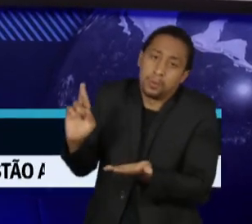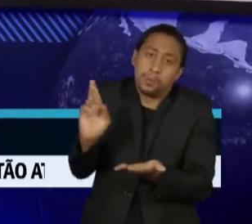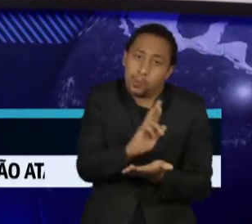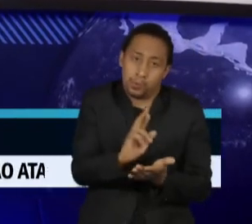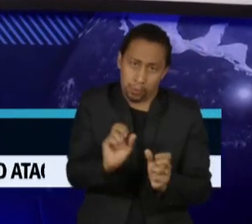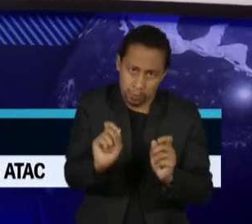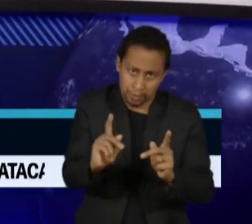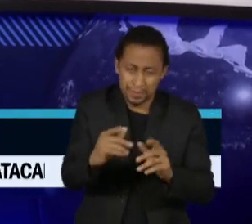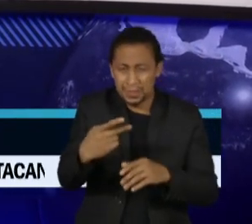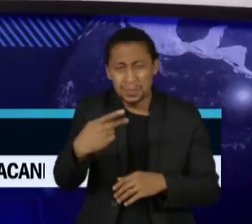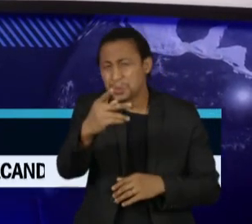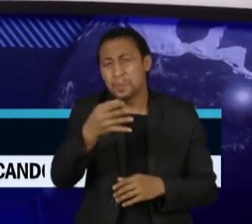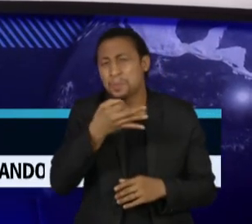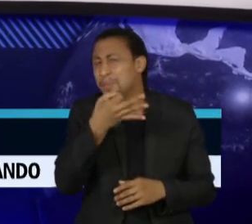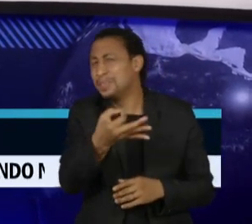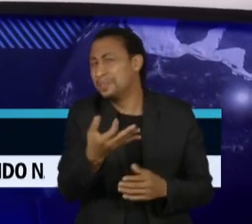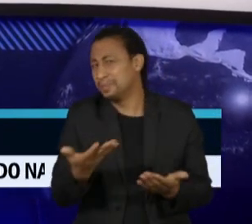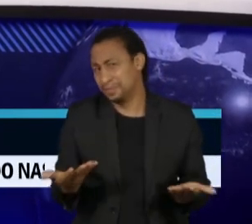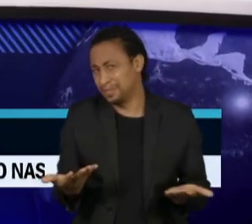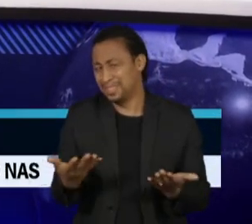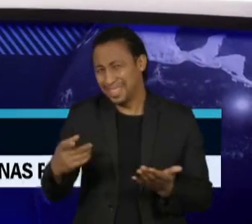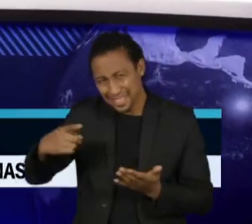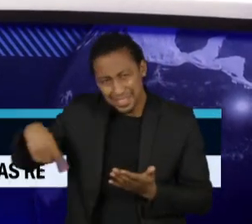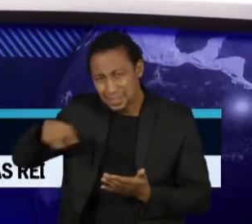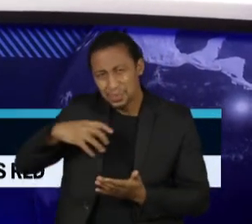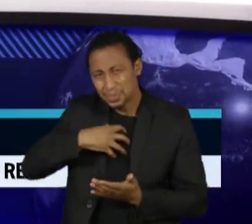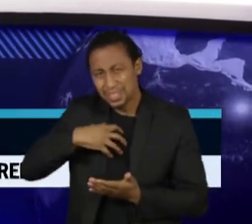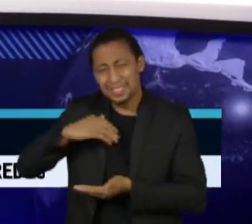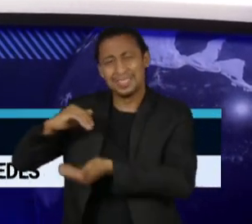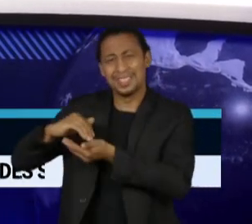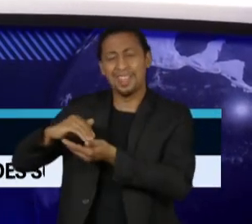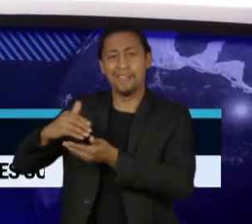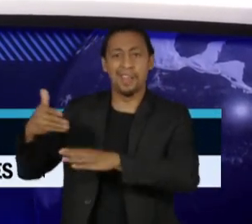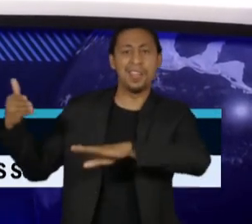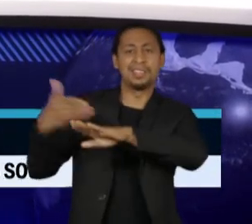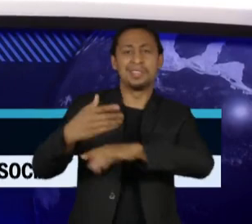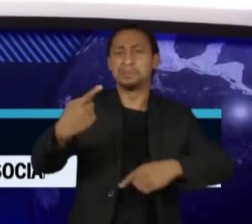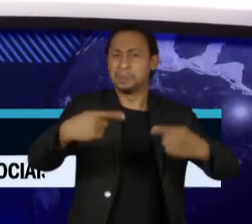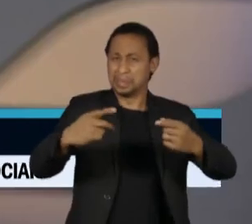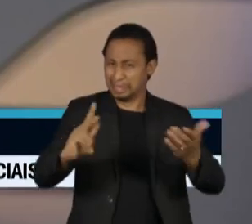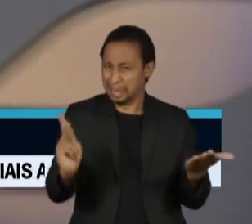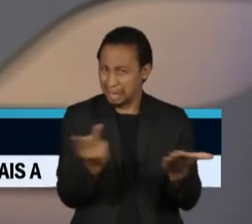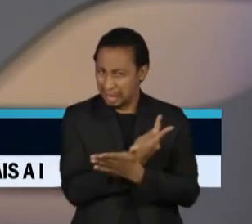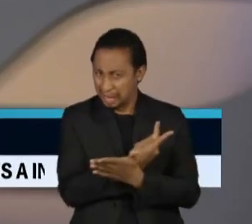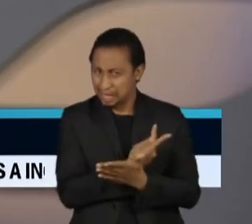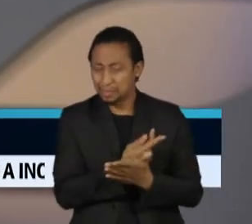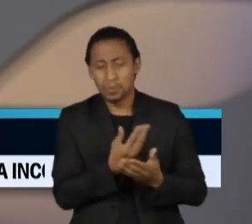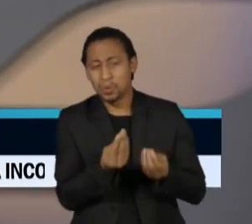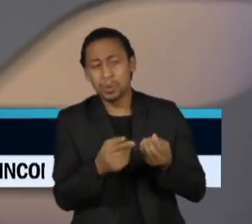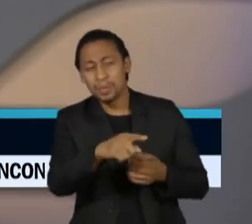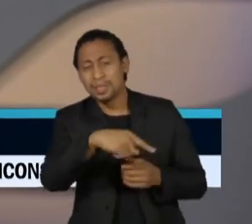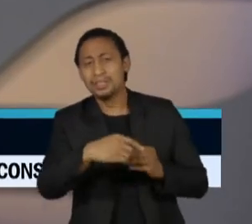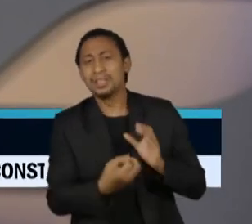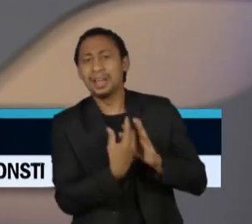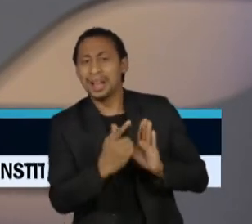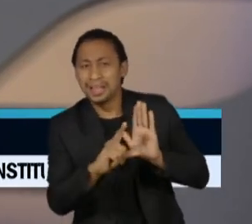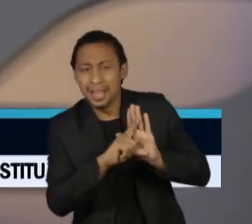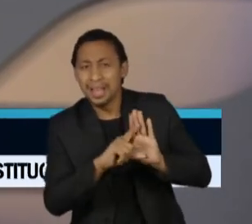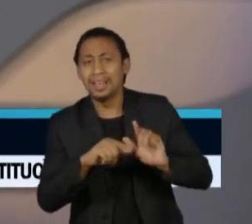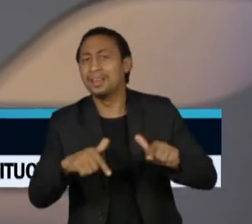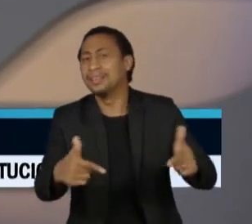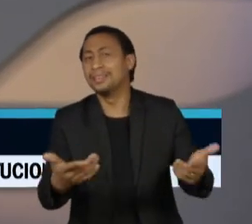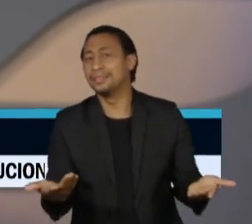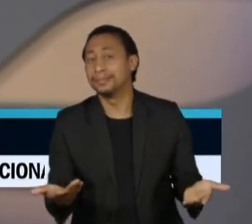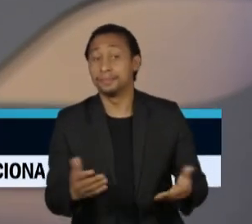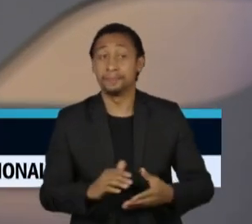opinião, fere a prerrogativa do legislativo de fazer leis, de legislar? Eu me chamo a atenção o timing